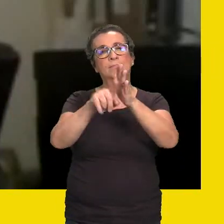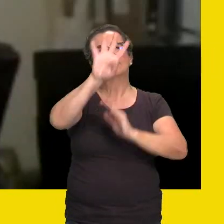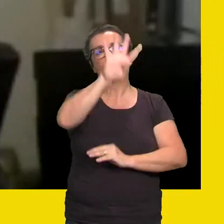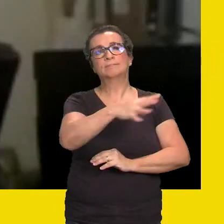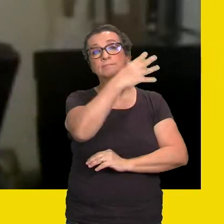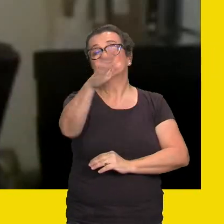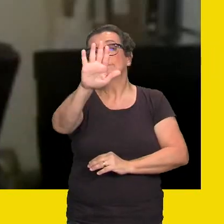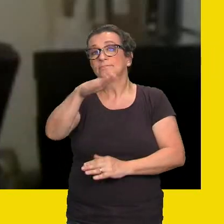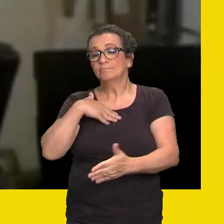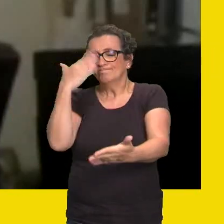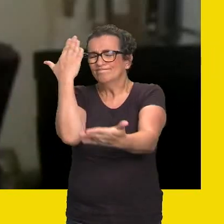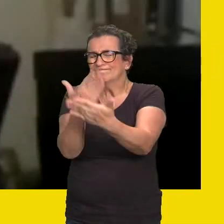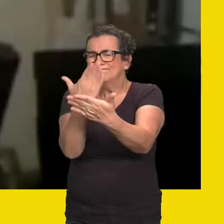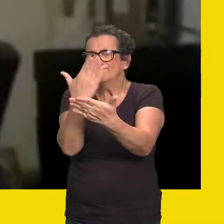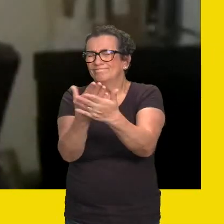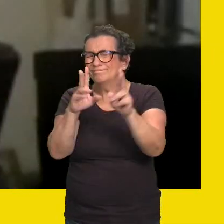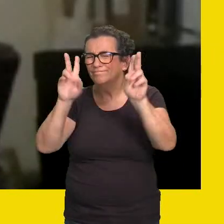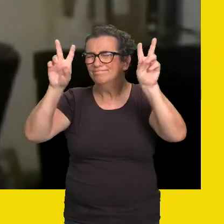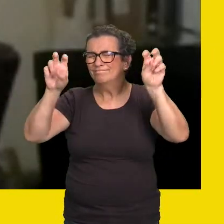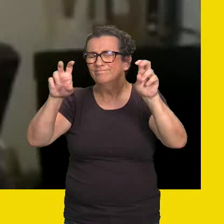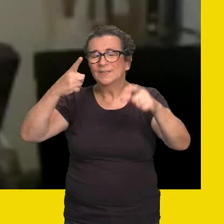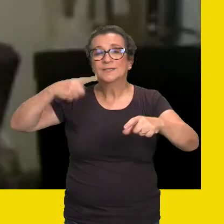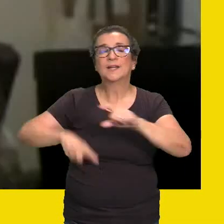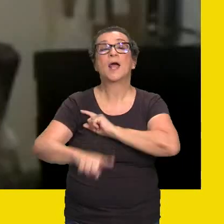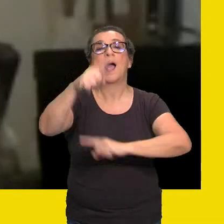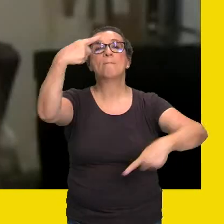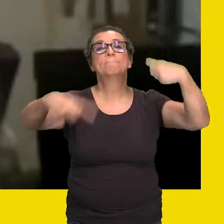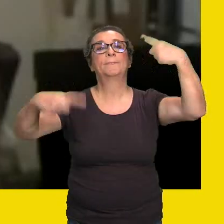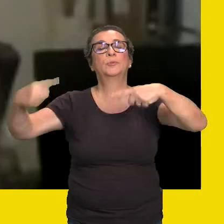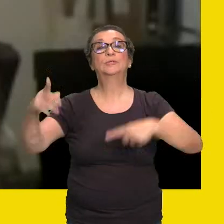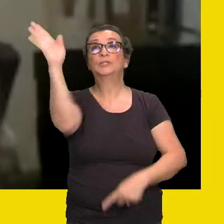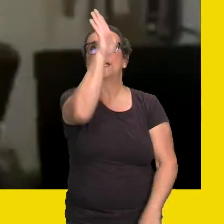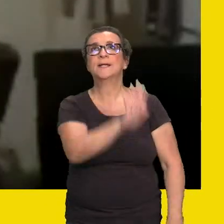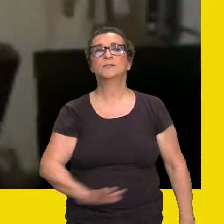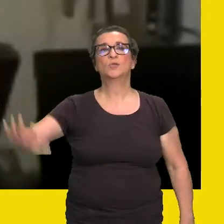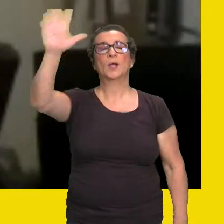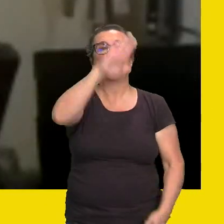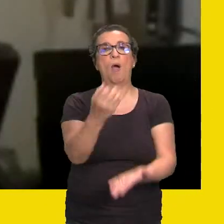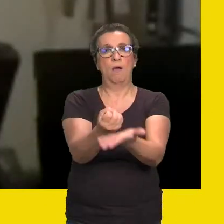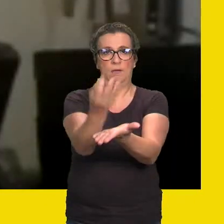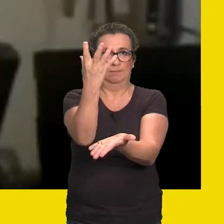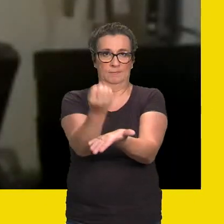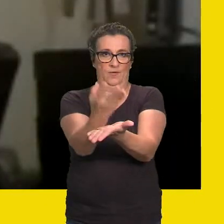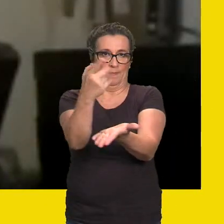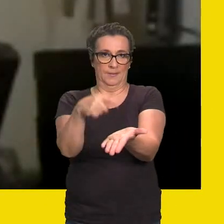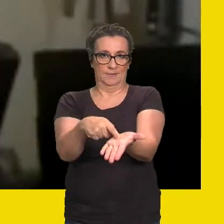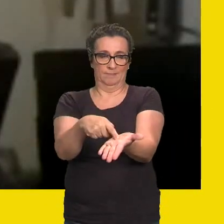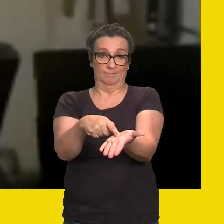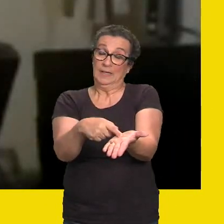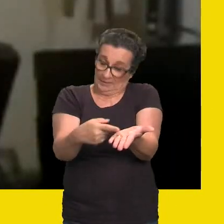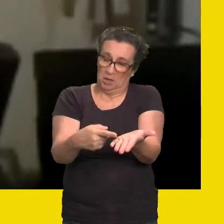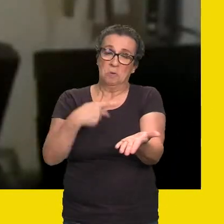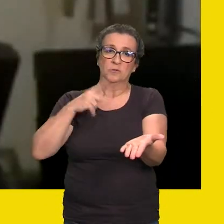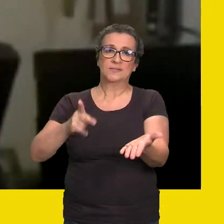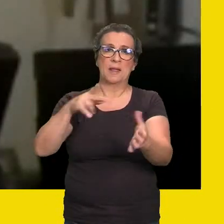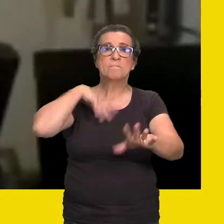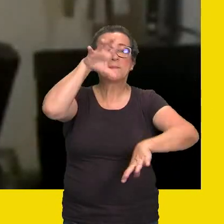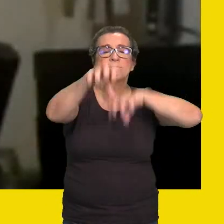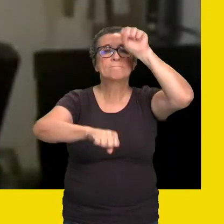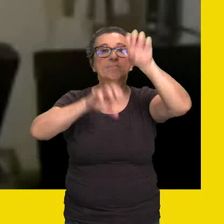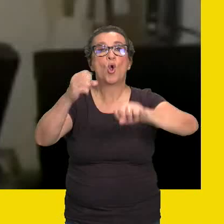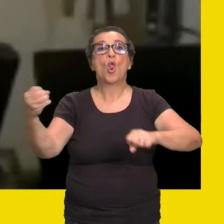meu estudo, eu vou estudar sobre as políticas, a Política Nacional de Alfabetização. Então, eu estou sempre buscando, sim,